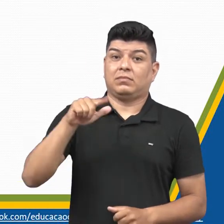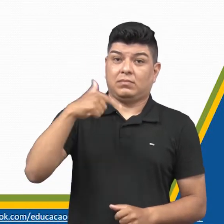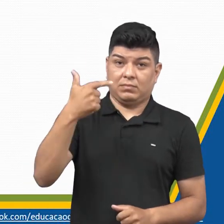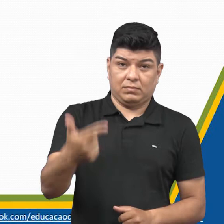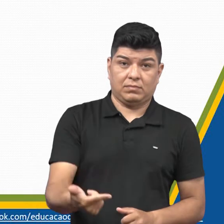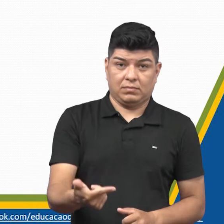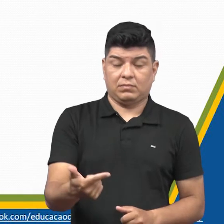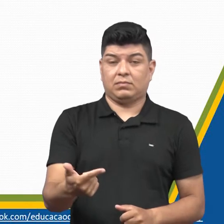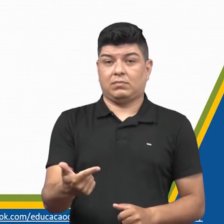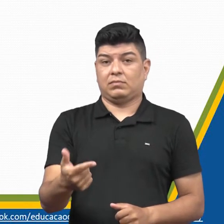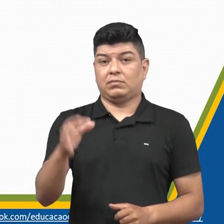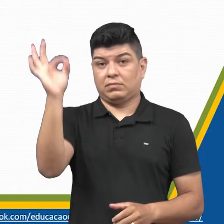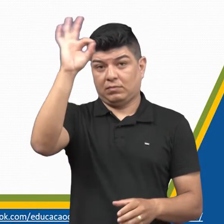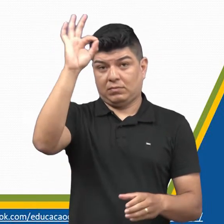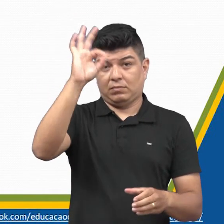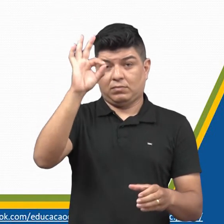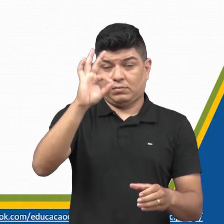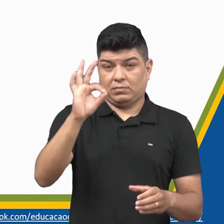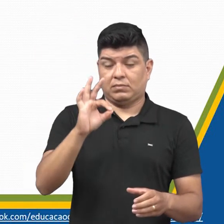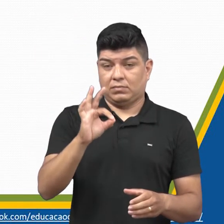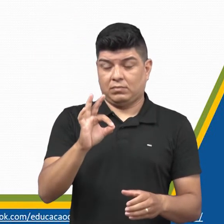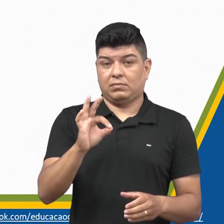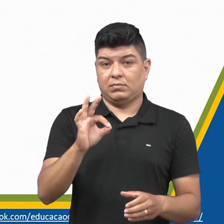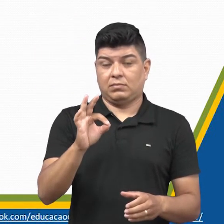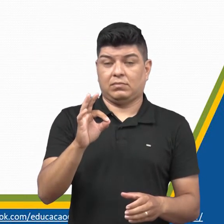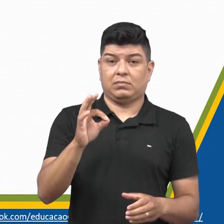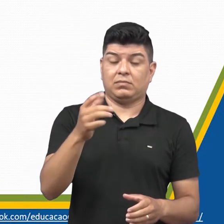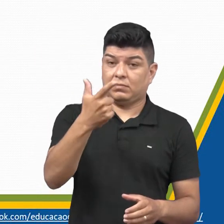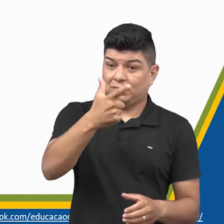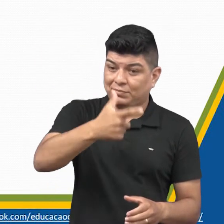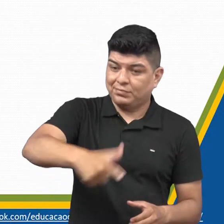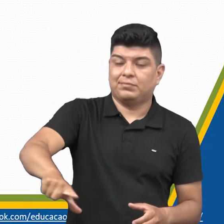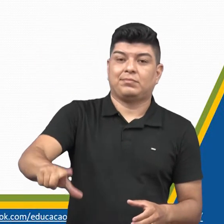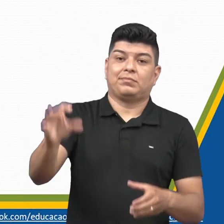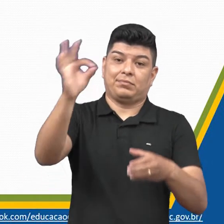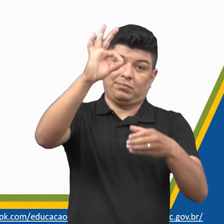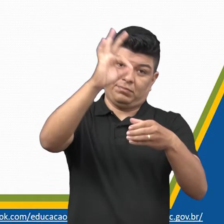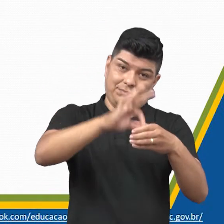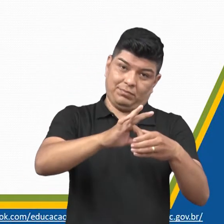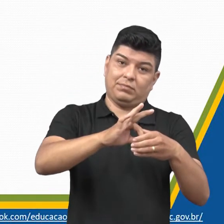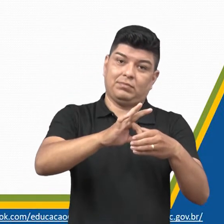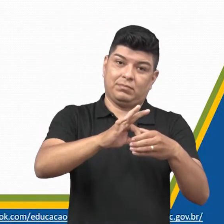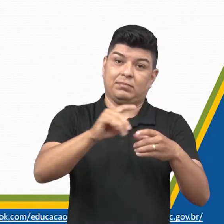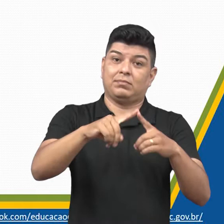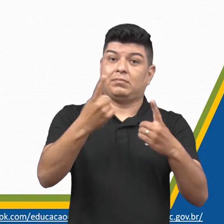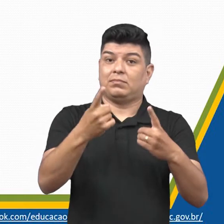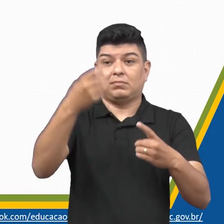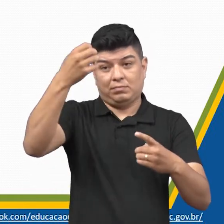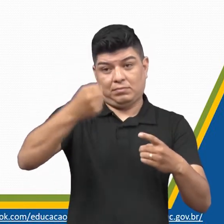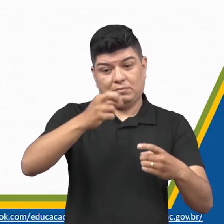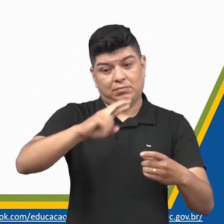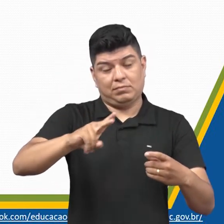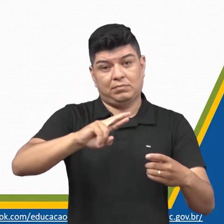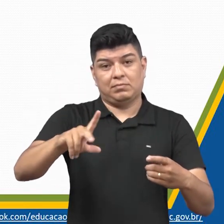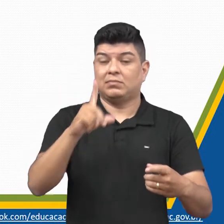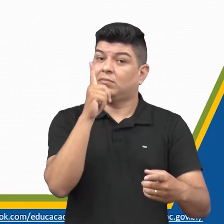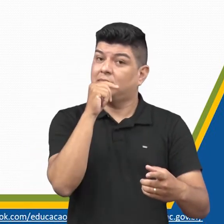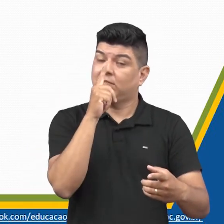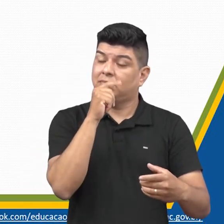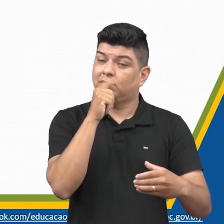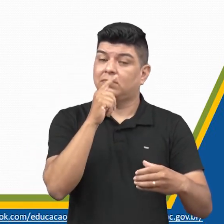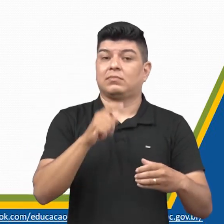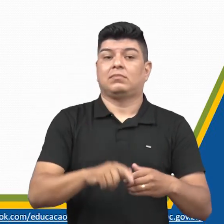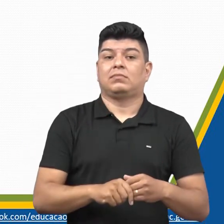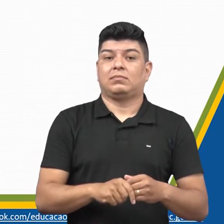Tempos depois, a mosca tenaz, por descuido, novamente caiu no copo, só que desta vez cheio de água.